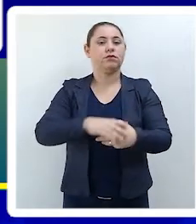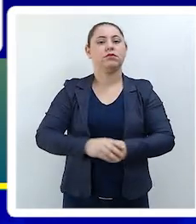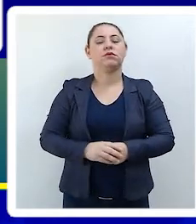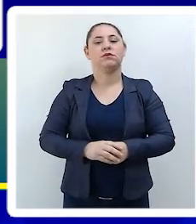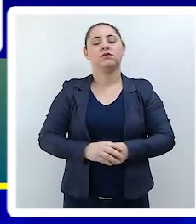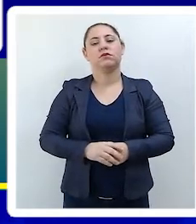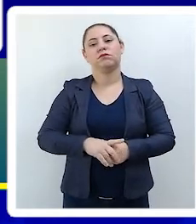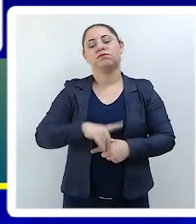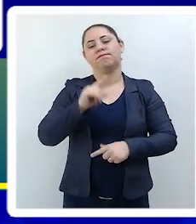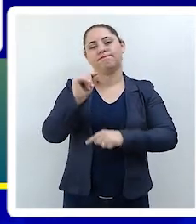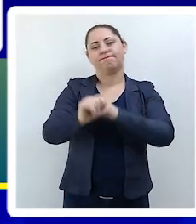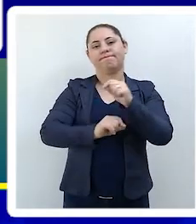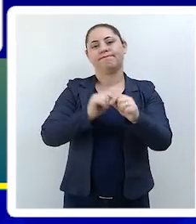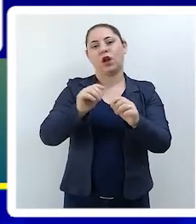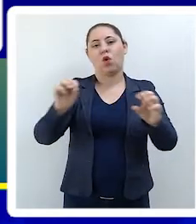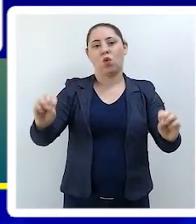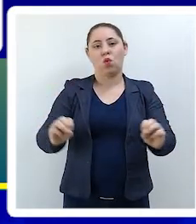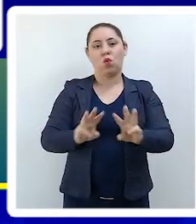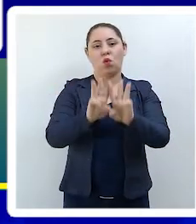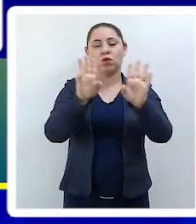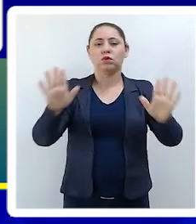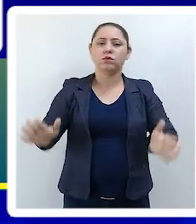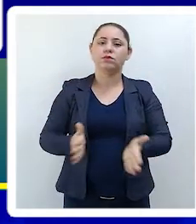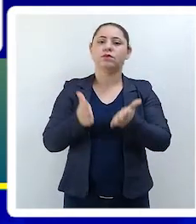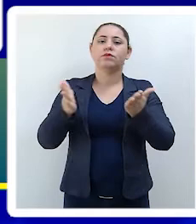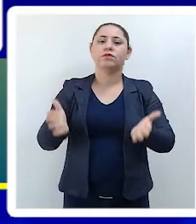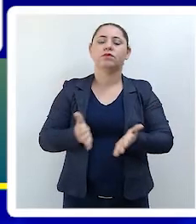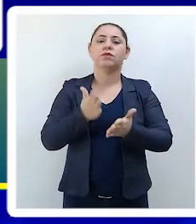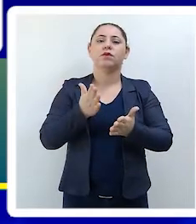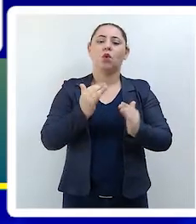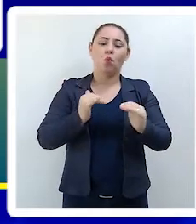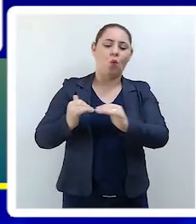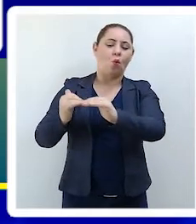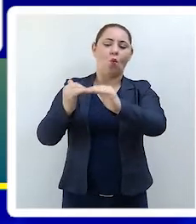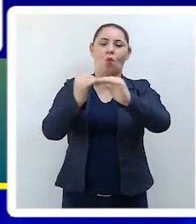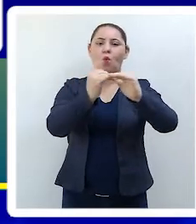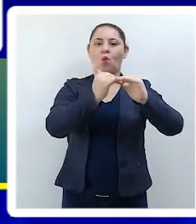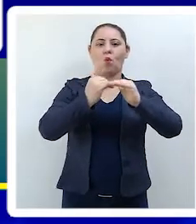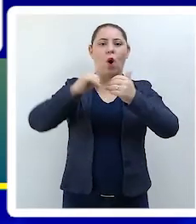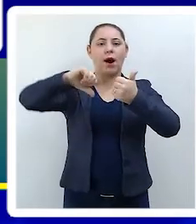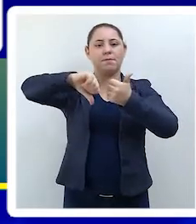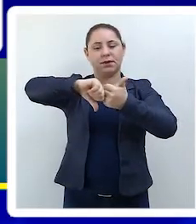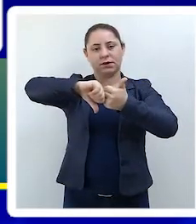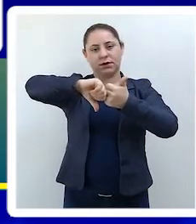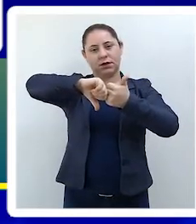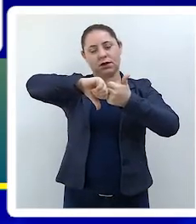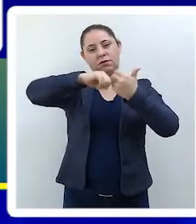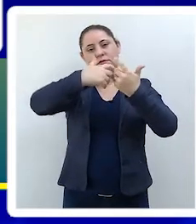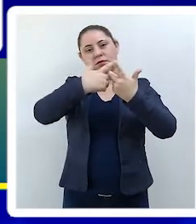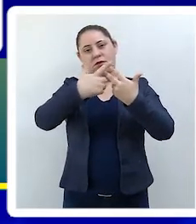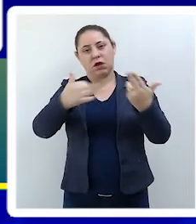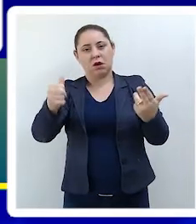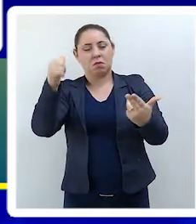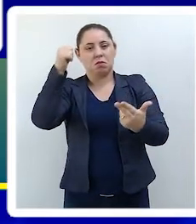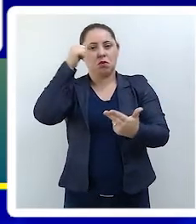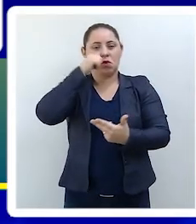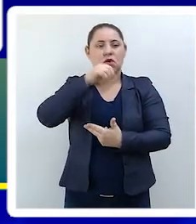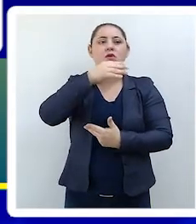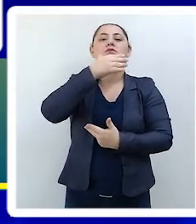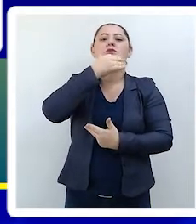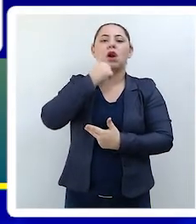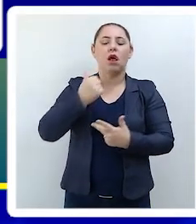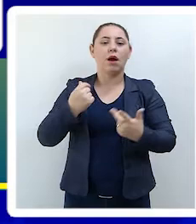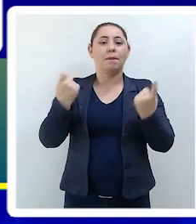Com isso, a ONU visa incentivar o tratamento igualitário entre os gêneros. Homem, mulher, eles devem